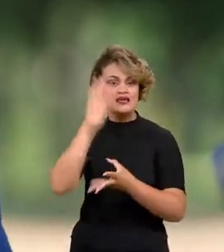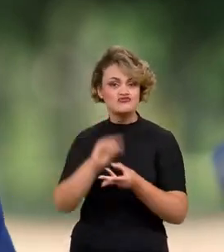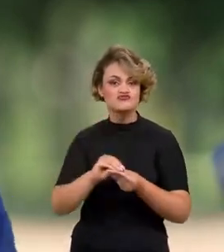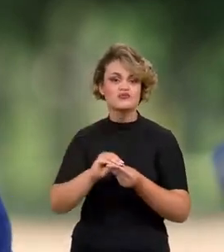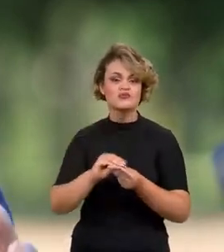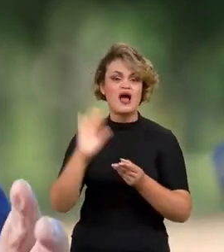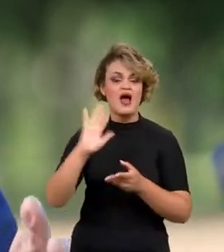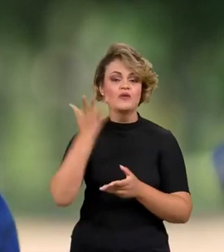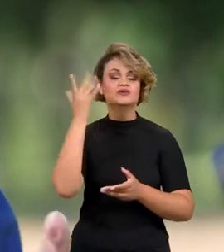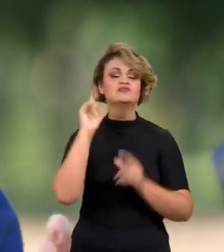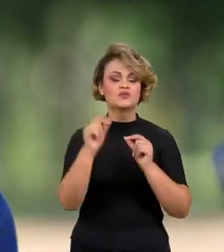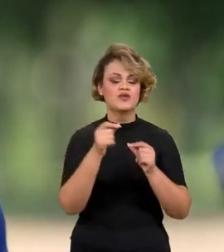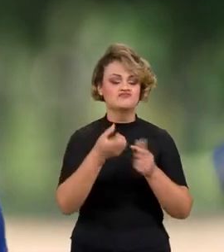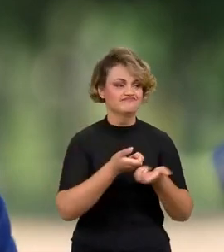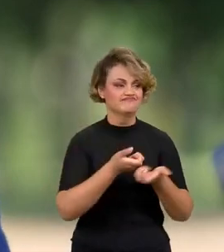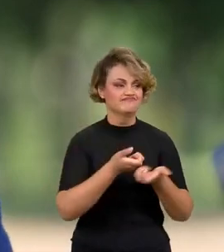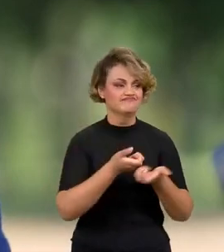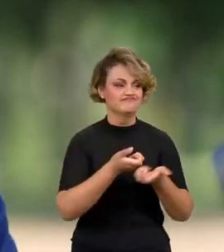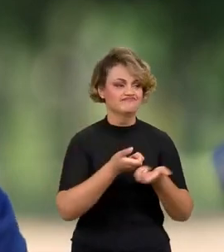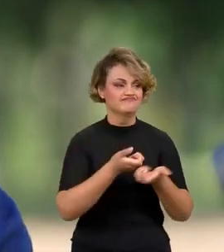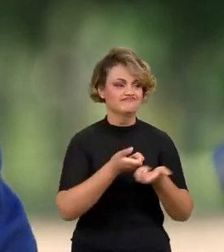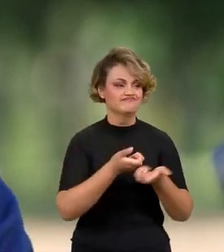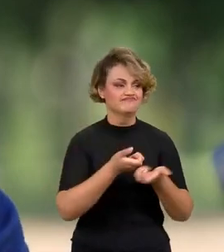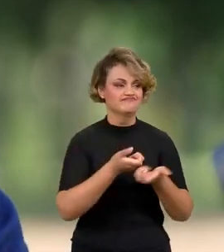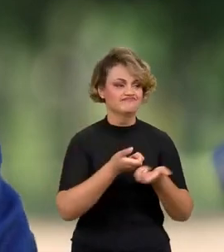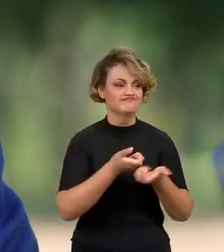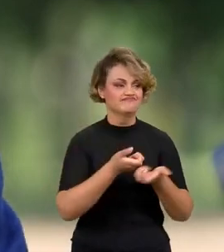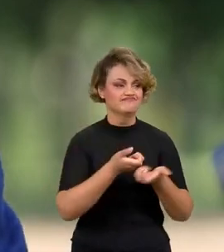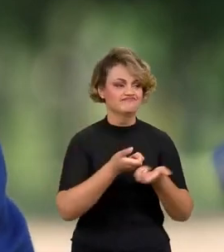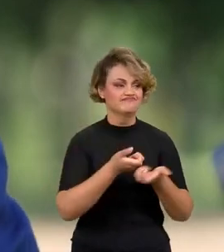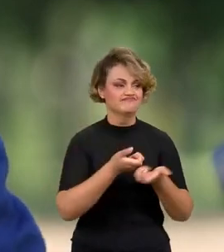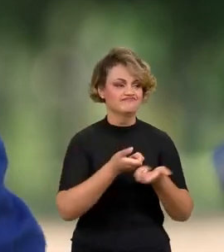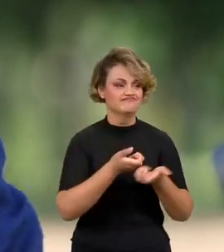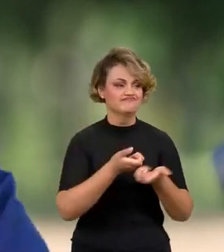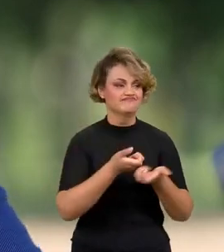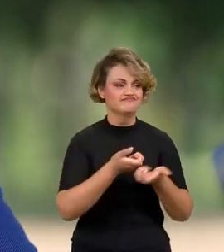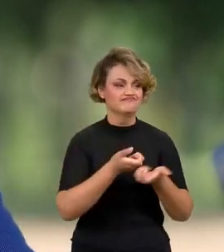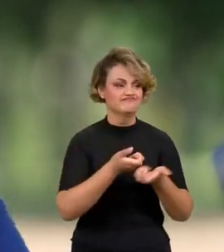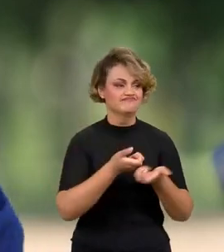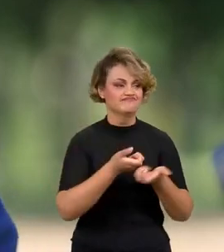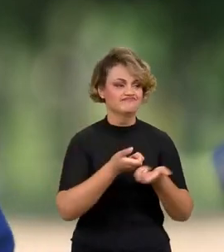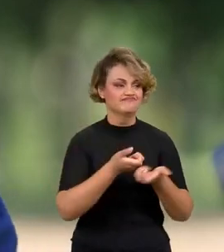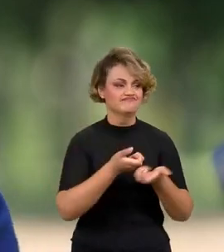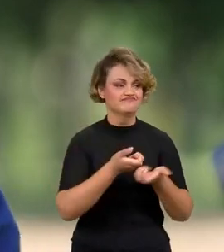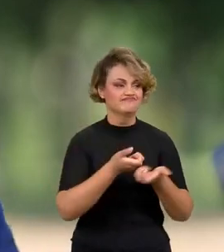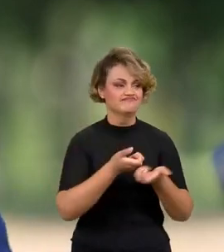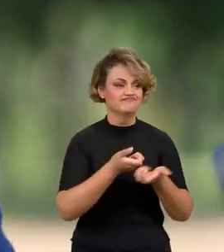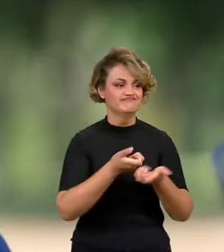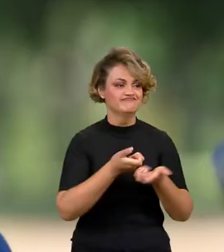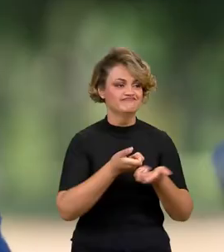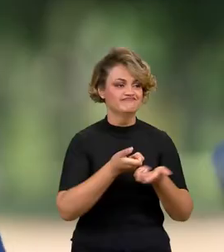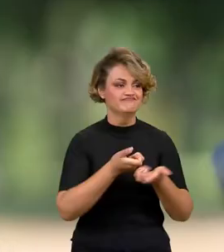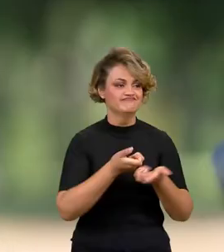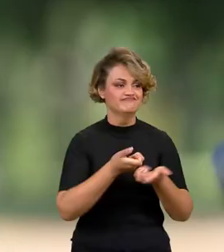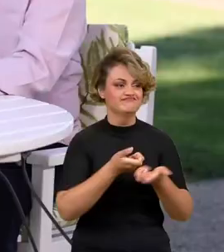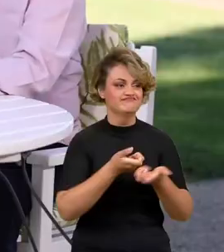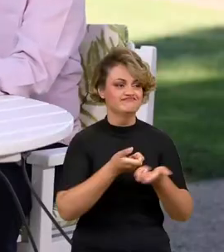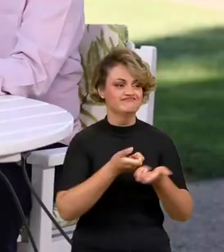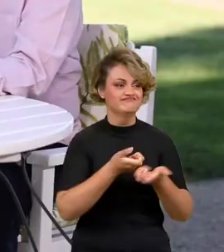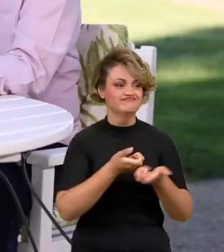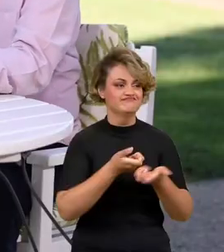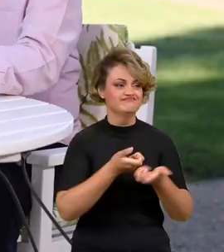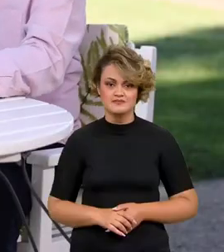todos os ministros Publique no seu social e para que a gente tenha conhecimento da totalidade das coisas que o governo faz